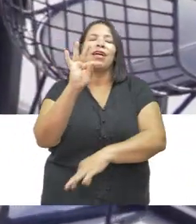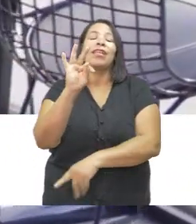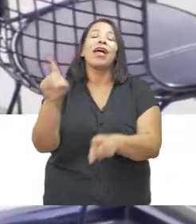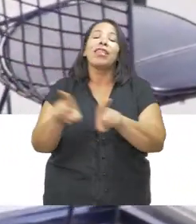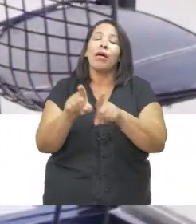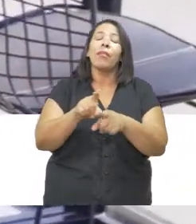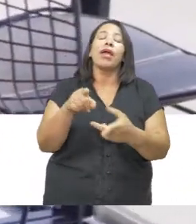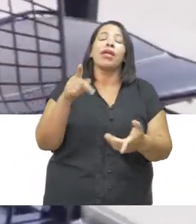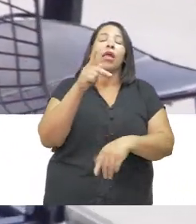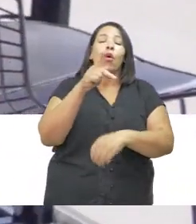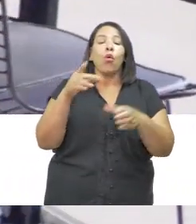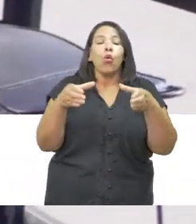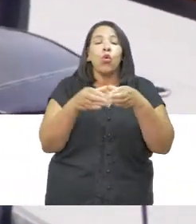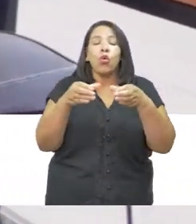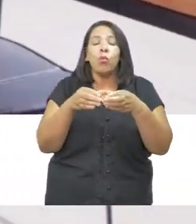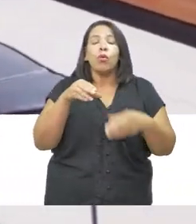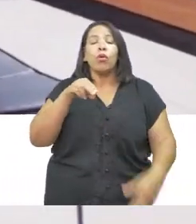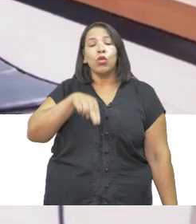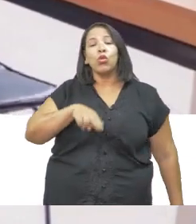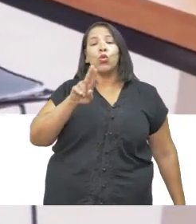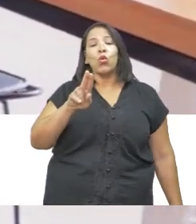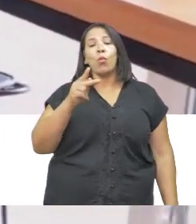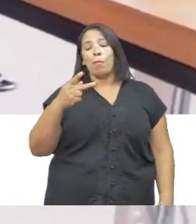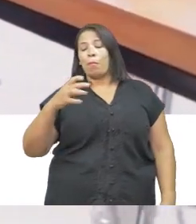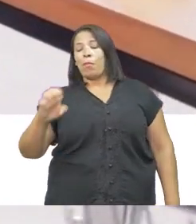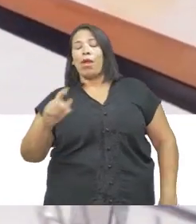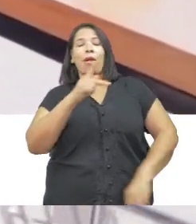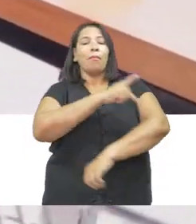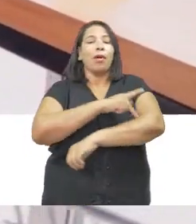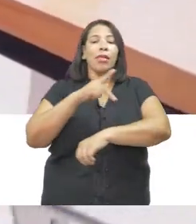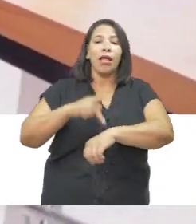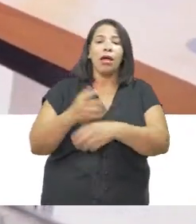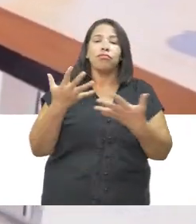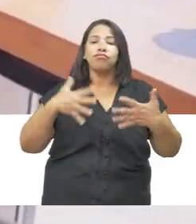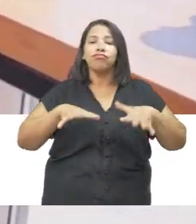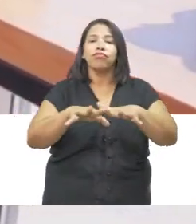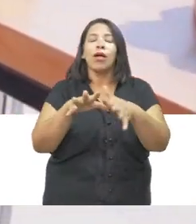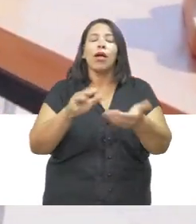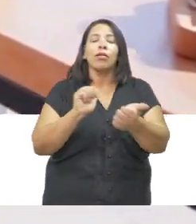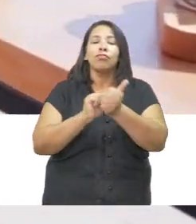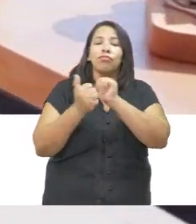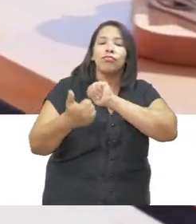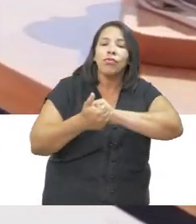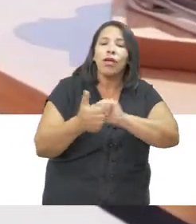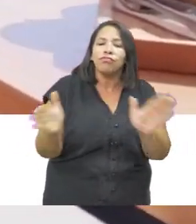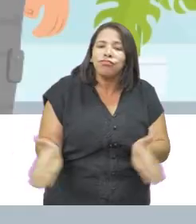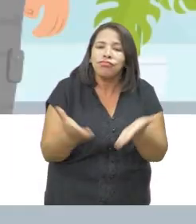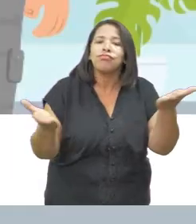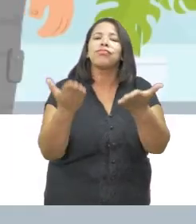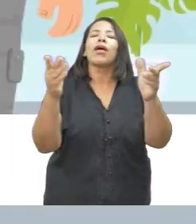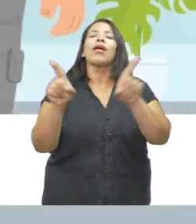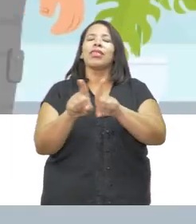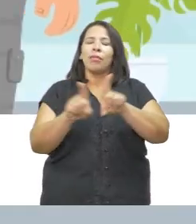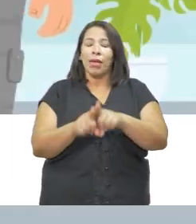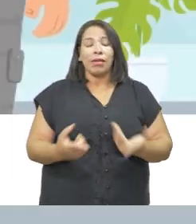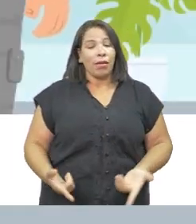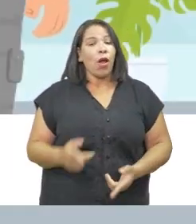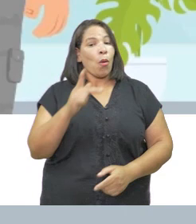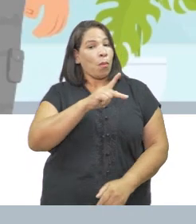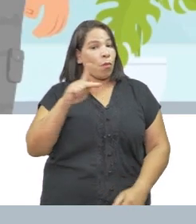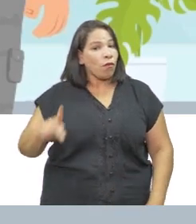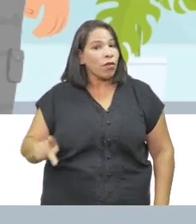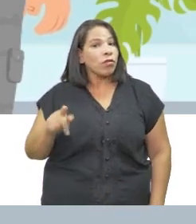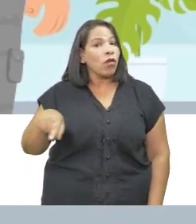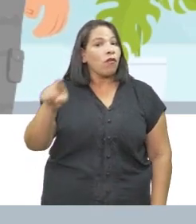núcleos de apoio pedagógico, os quais contribuem muito para o trabalho de inclusão e adequação pedagógica. Então,